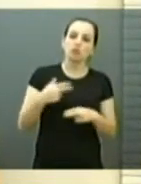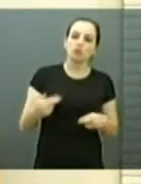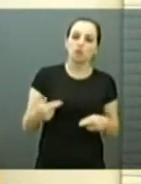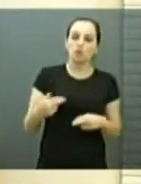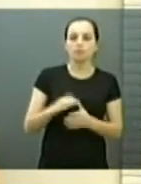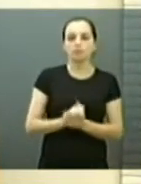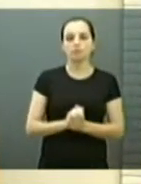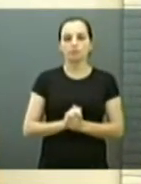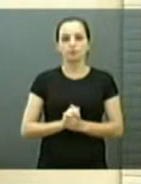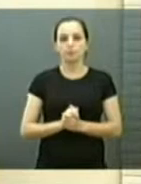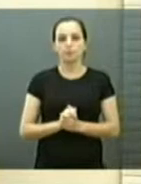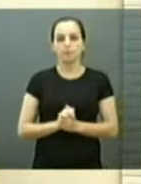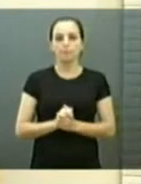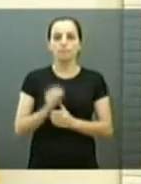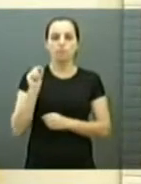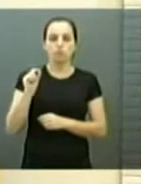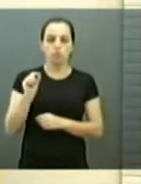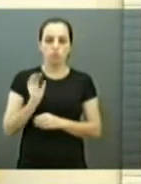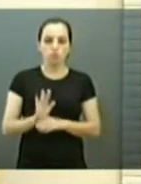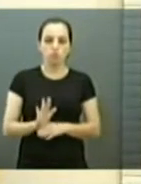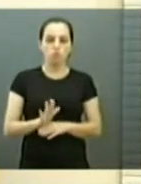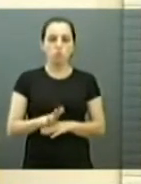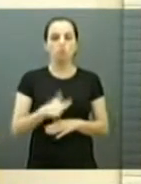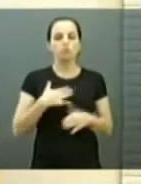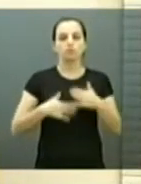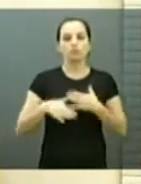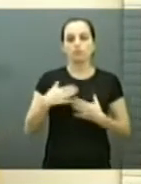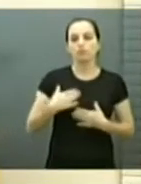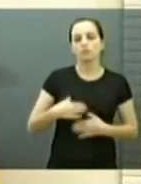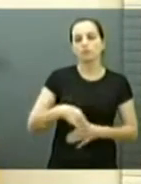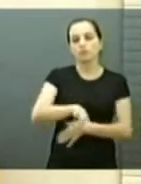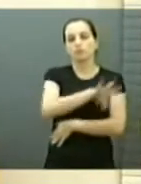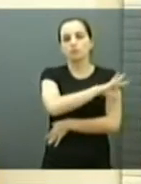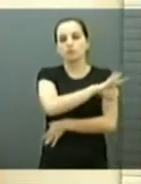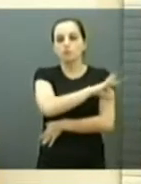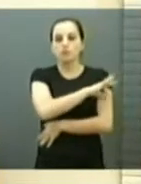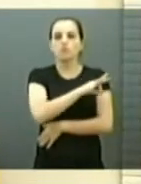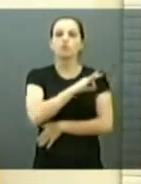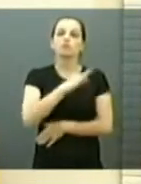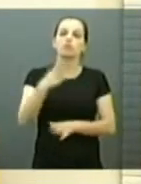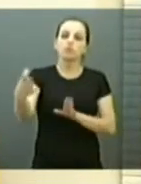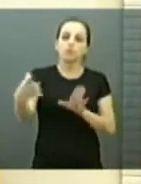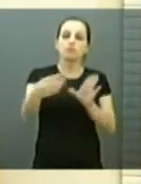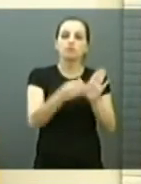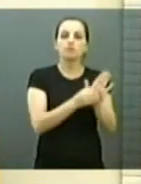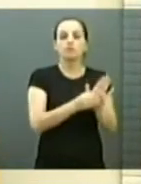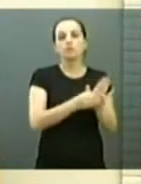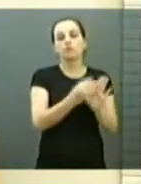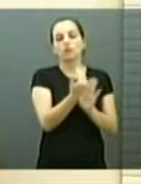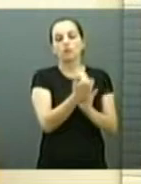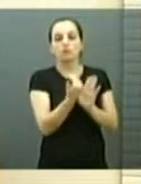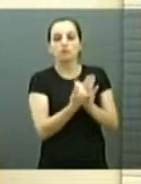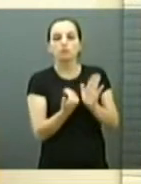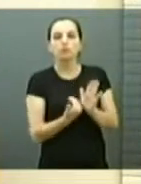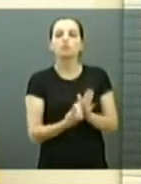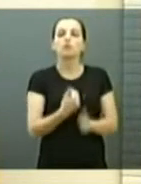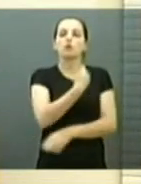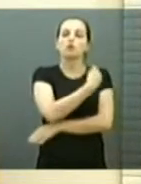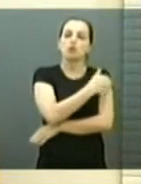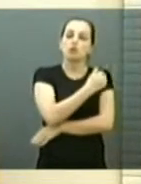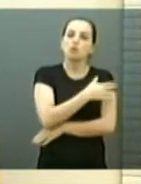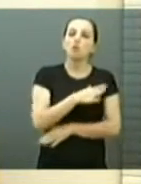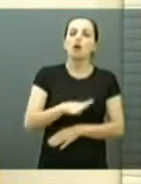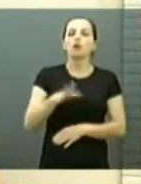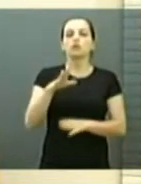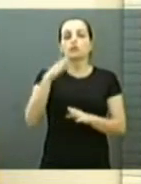de crânio. Então, eu espero que a Prefeitura realmente inclua aqui no pré-natal das gestantes da rede pública.